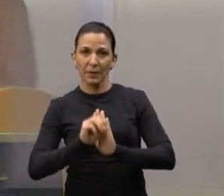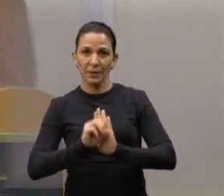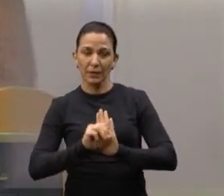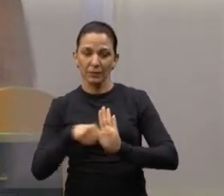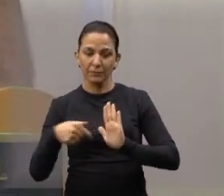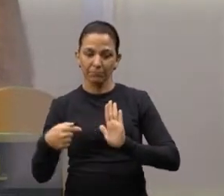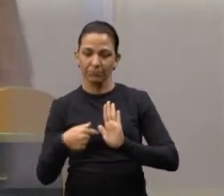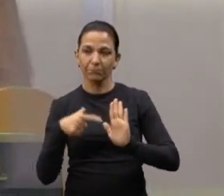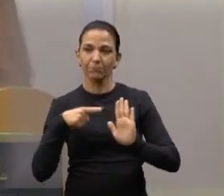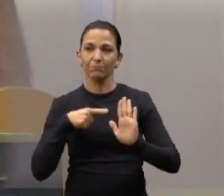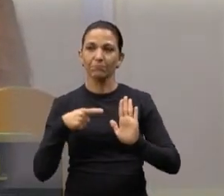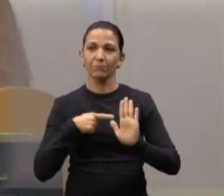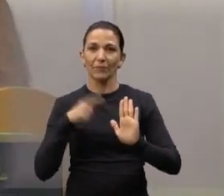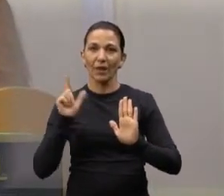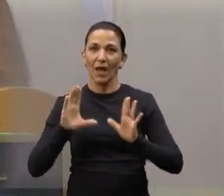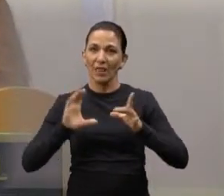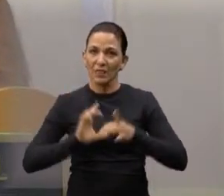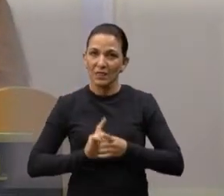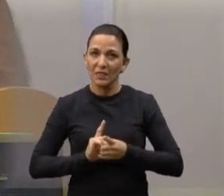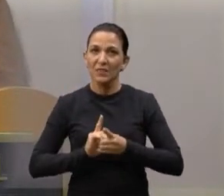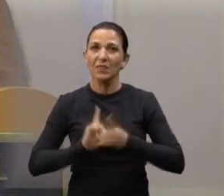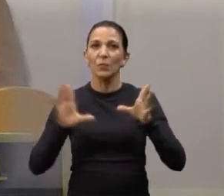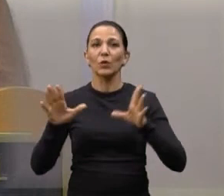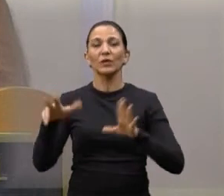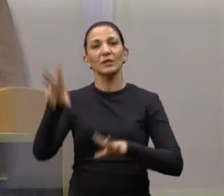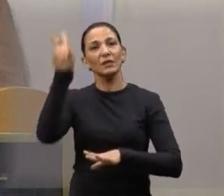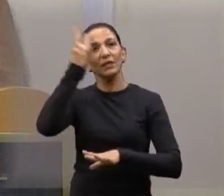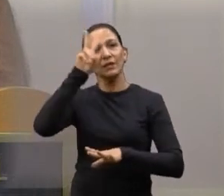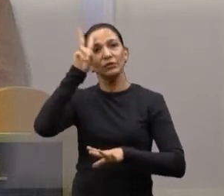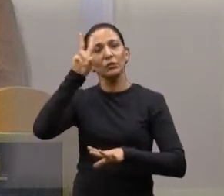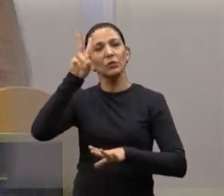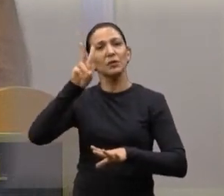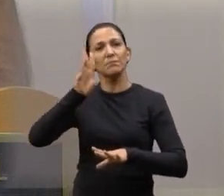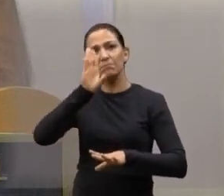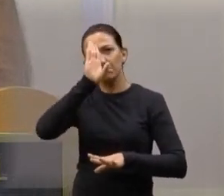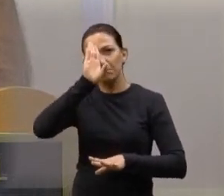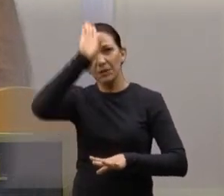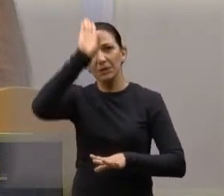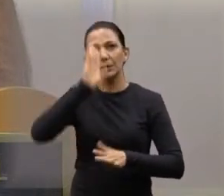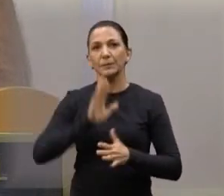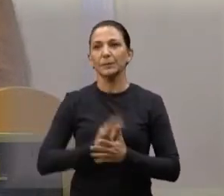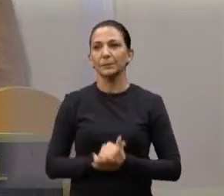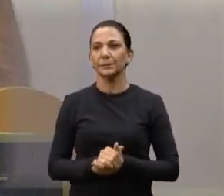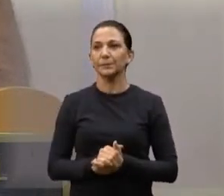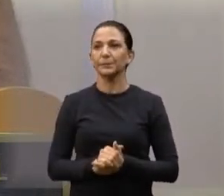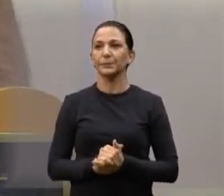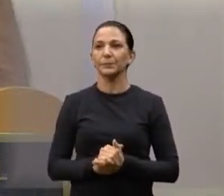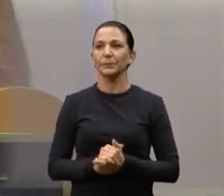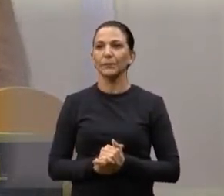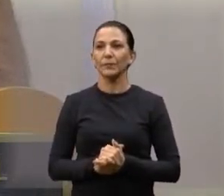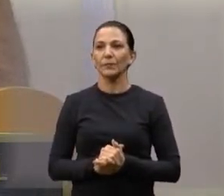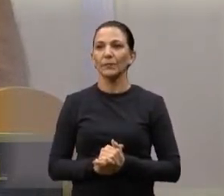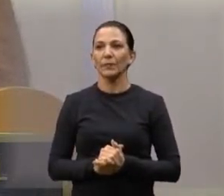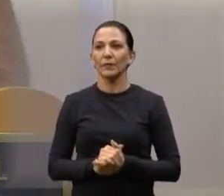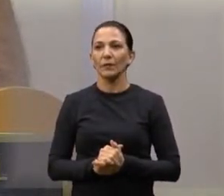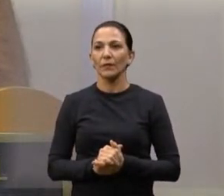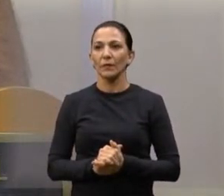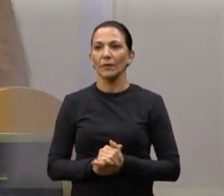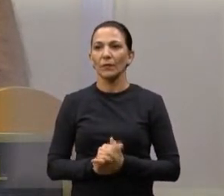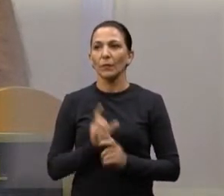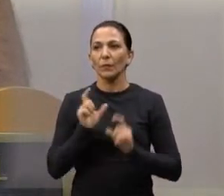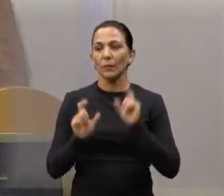gente, é um dos atos mais democráticos da história, né? Podemos relegar